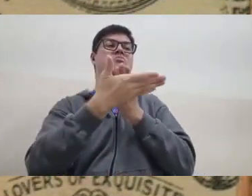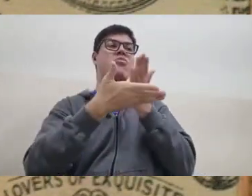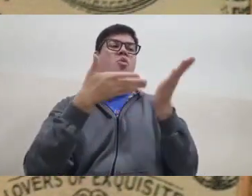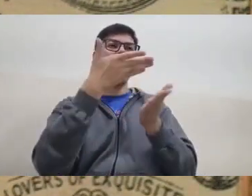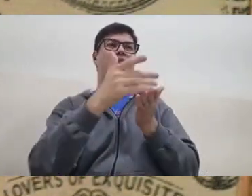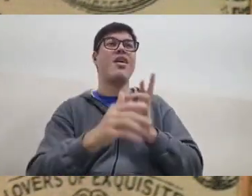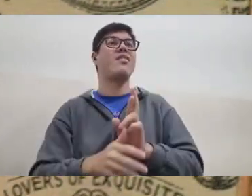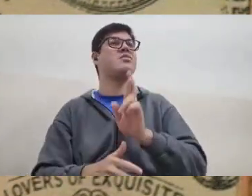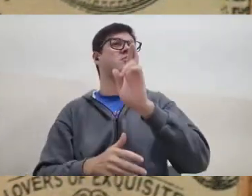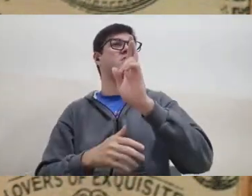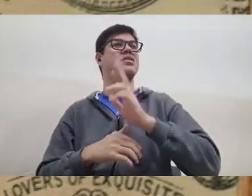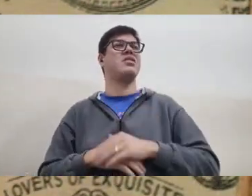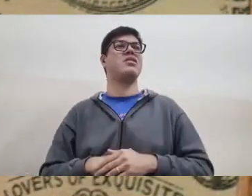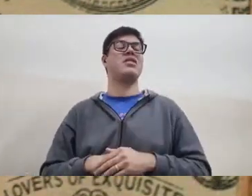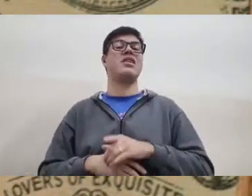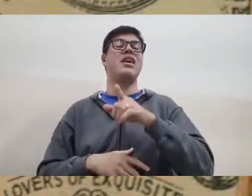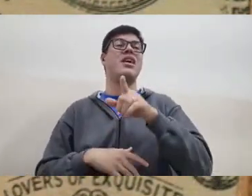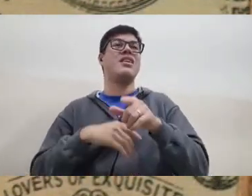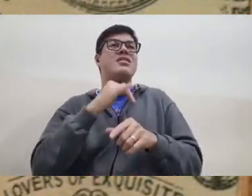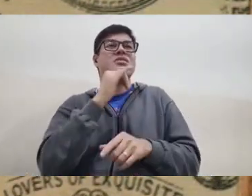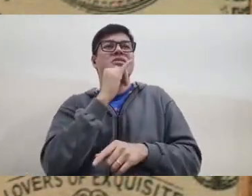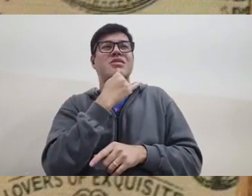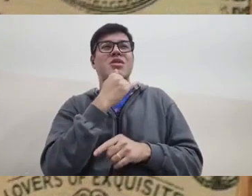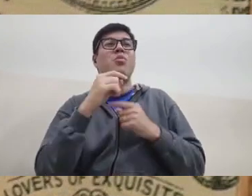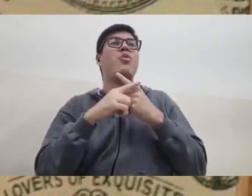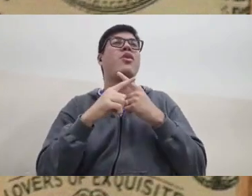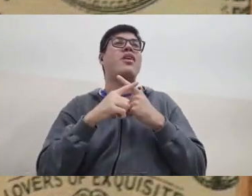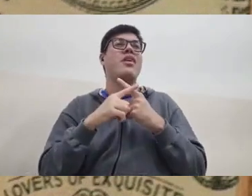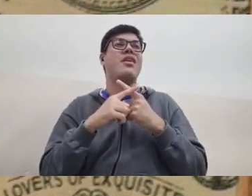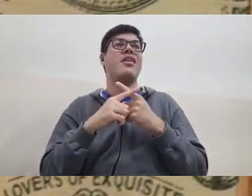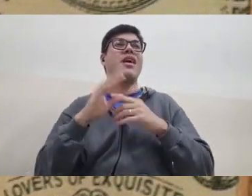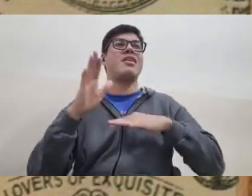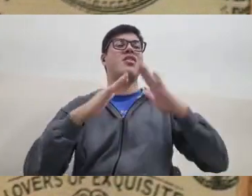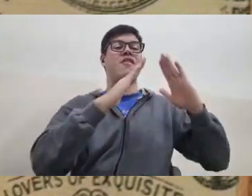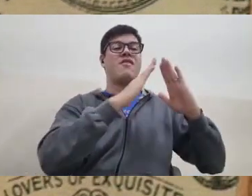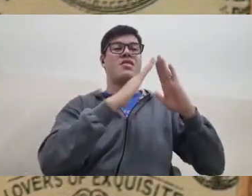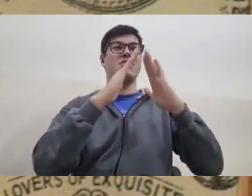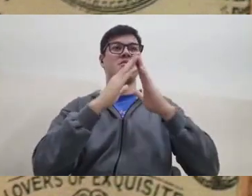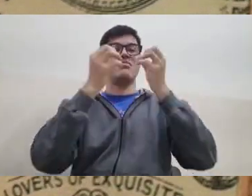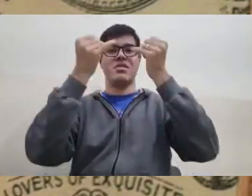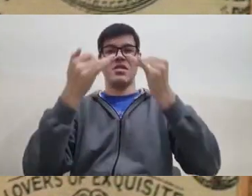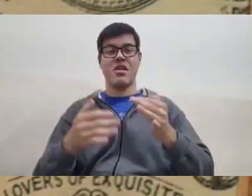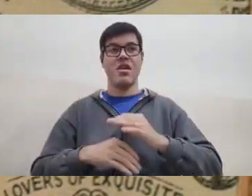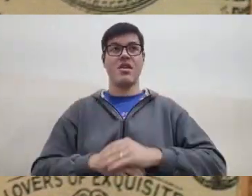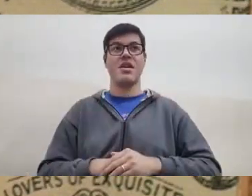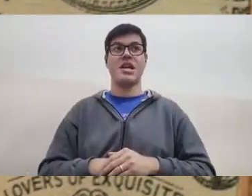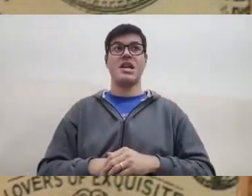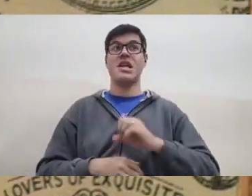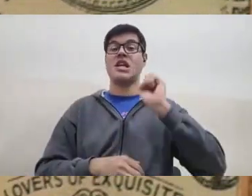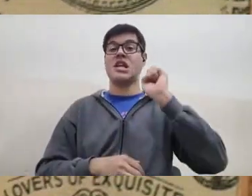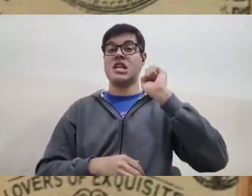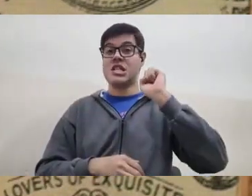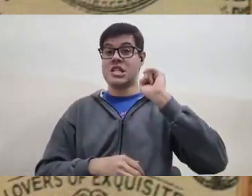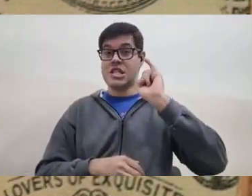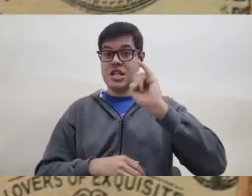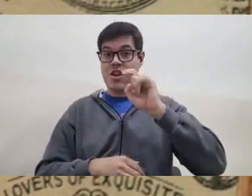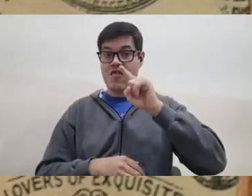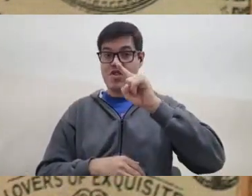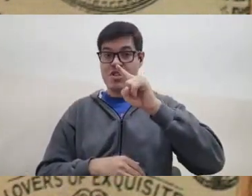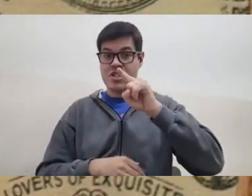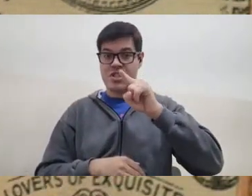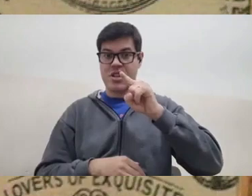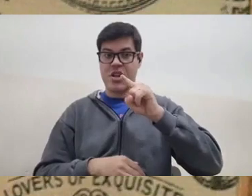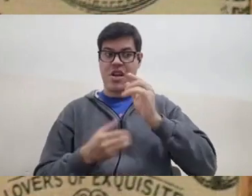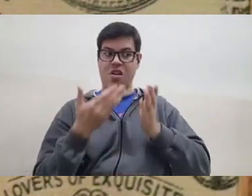Ah então a tristeza dele vinha disso que falaram para eles os vizinhos autoridade sobre